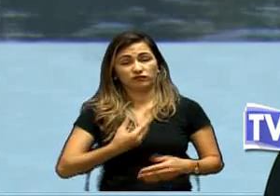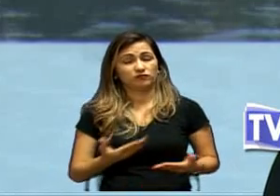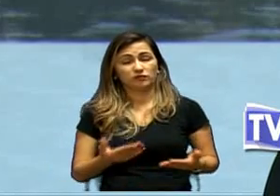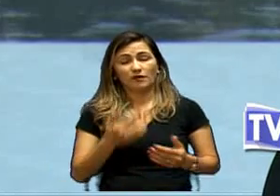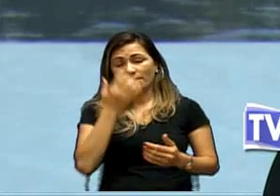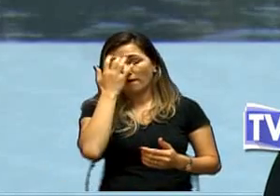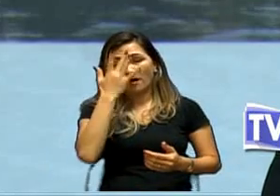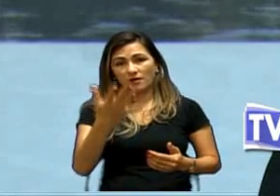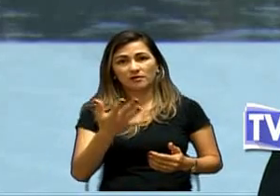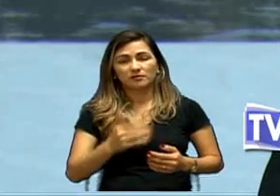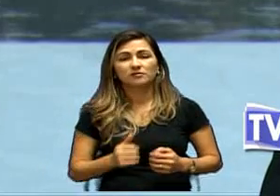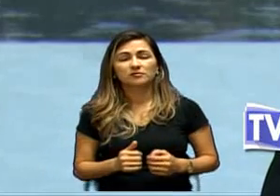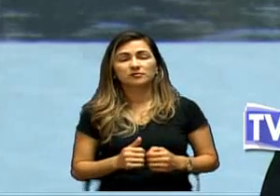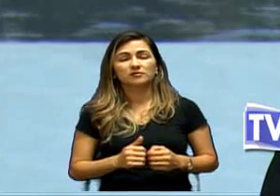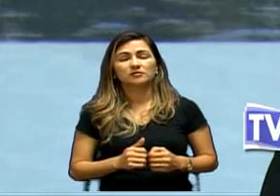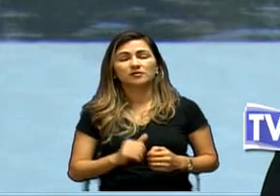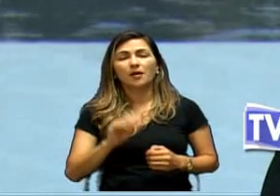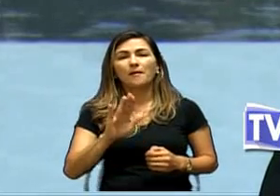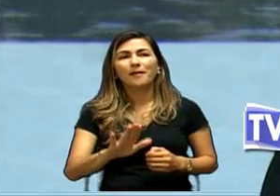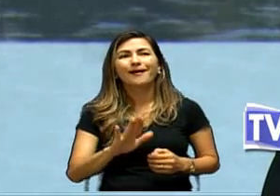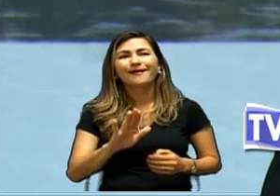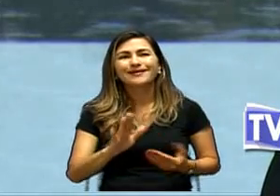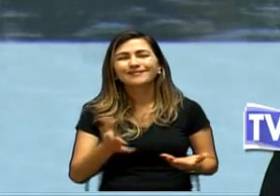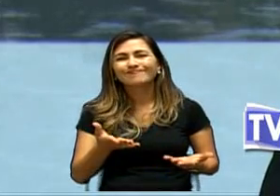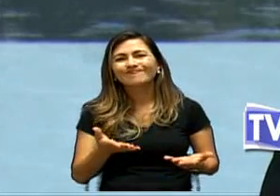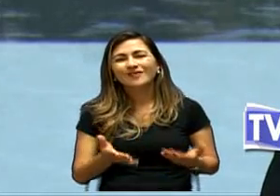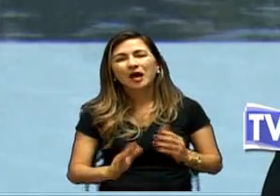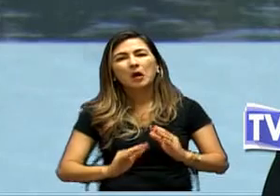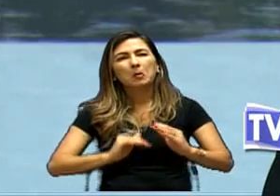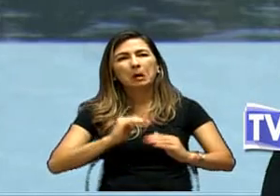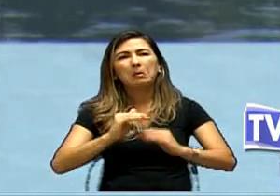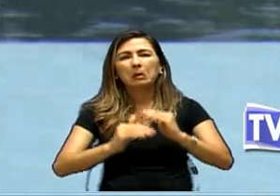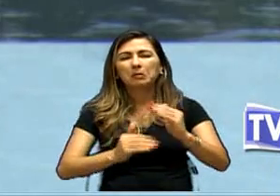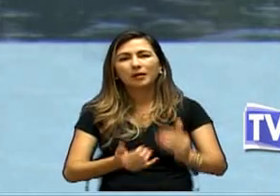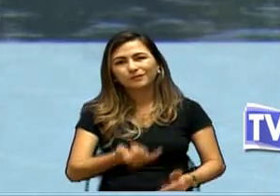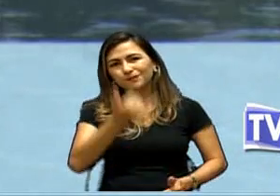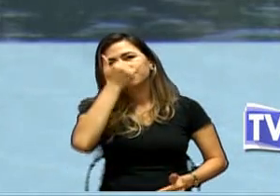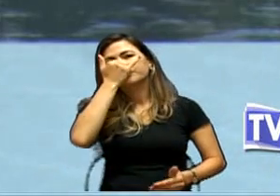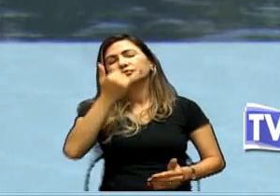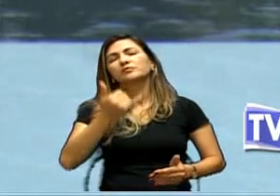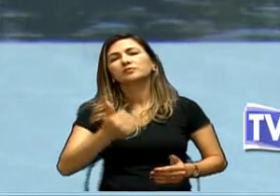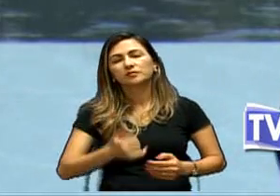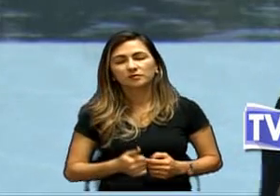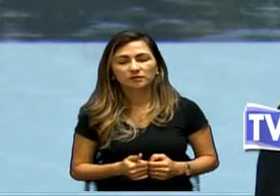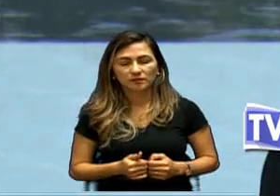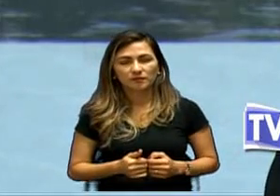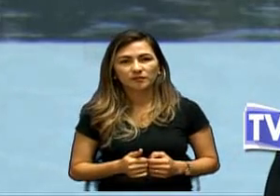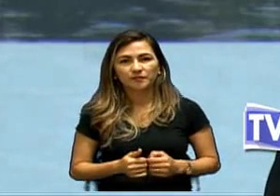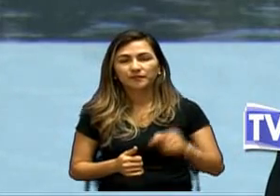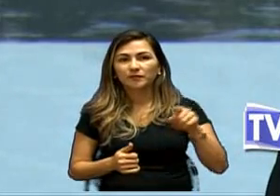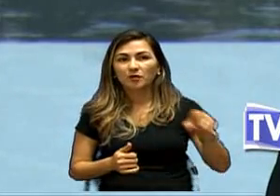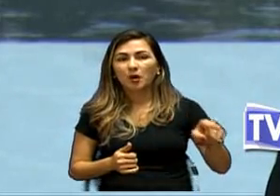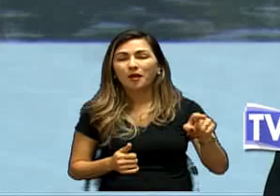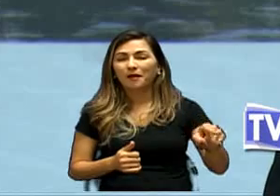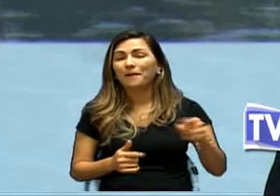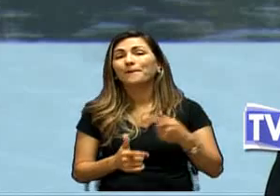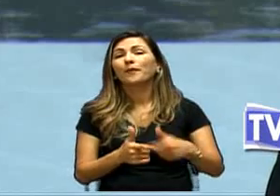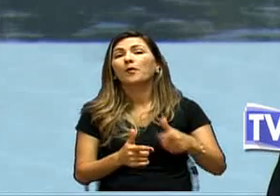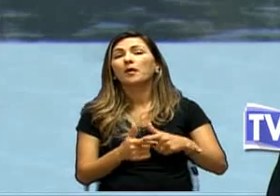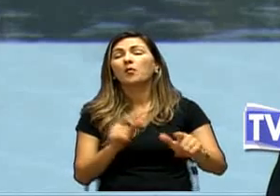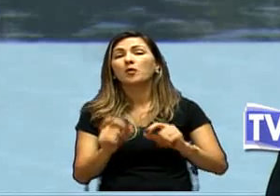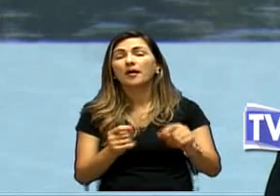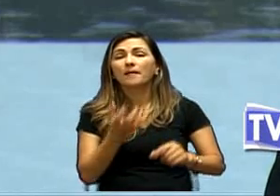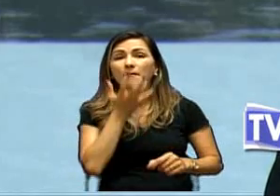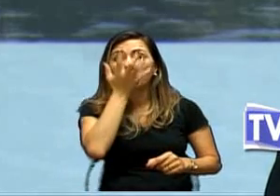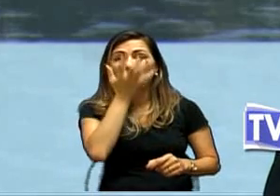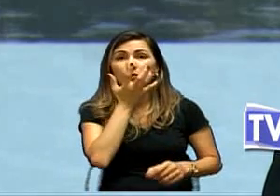etc., mas veio também para impactar. E alguns desses produtos plásticos são altamente tóxicos, inclusive para o